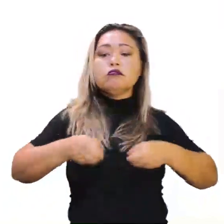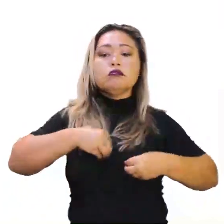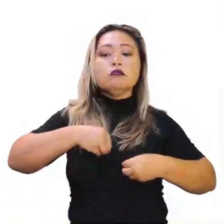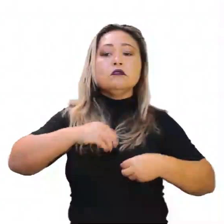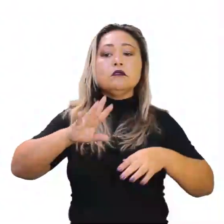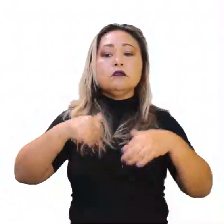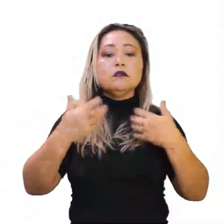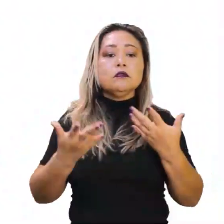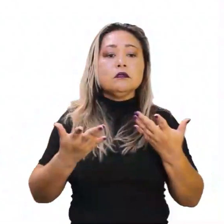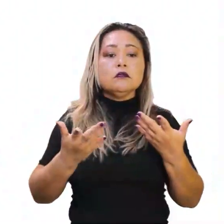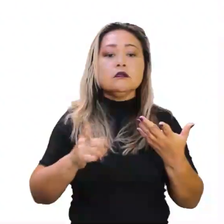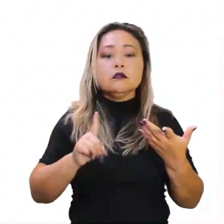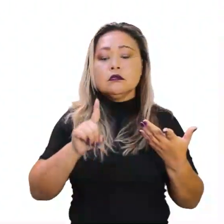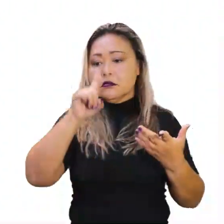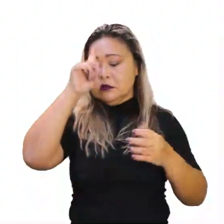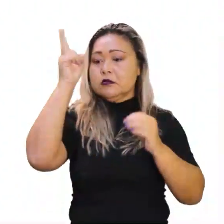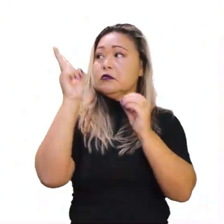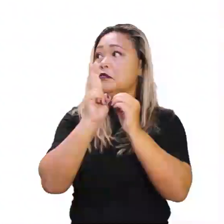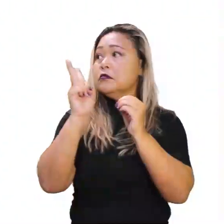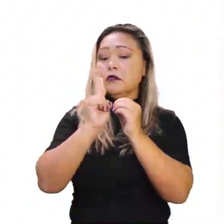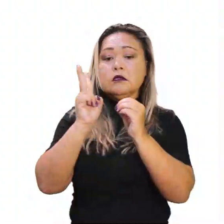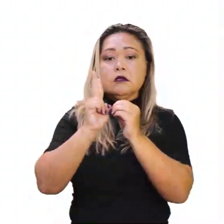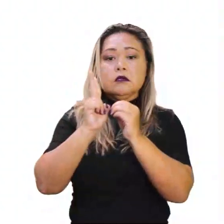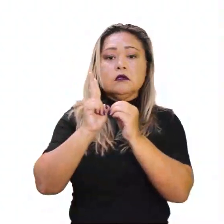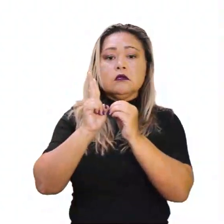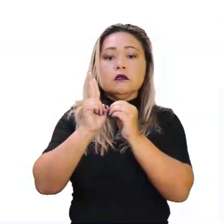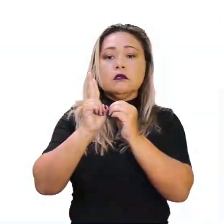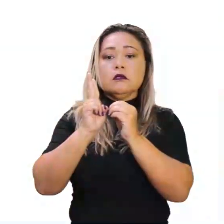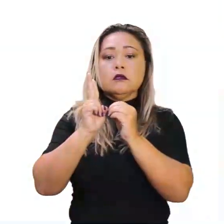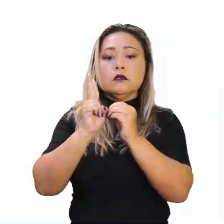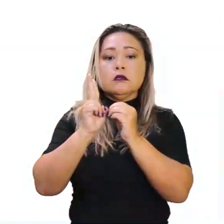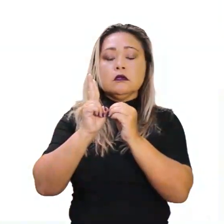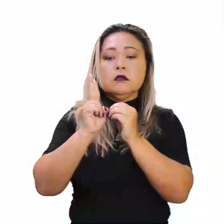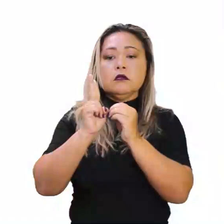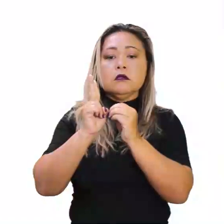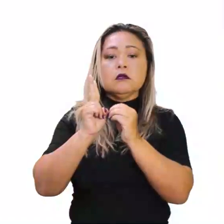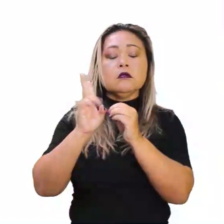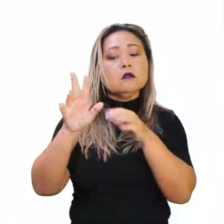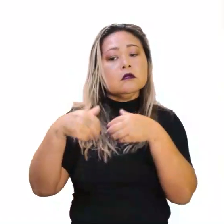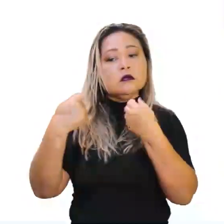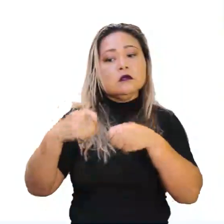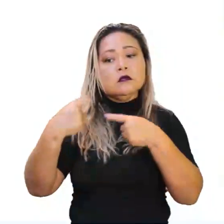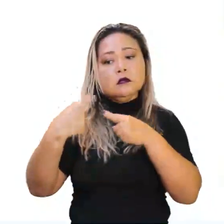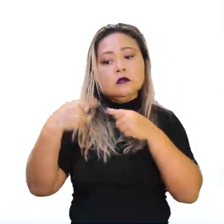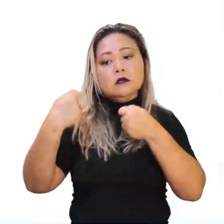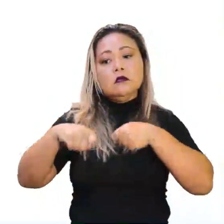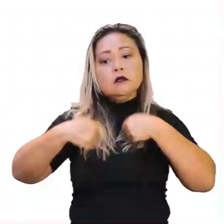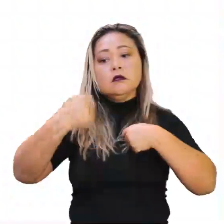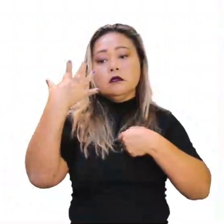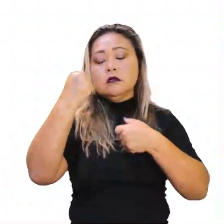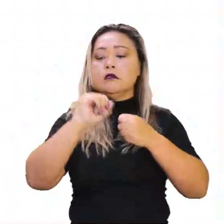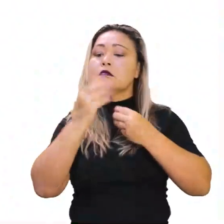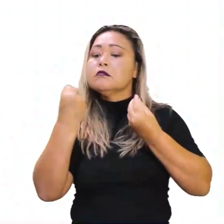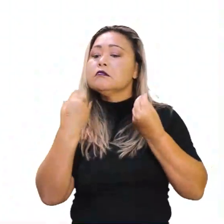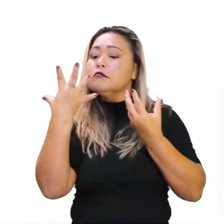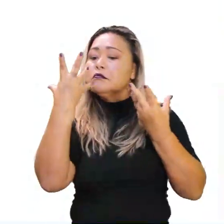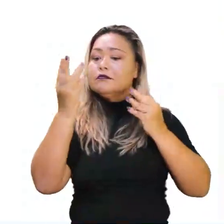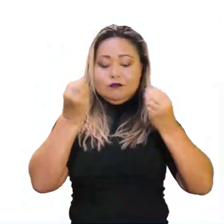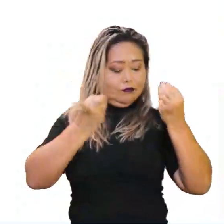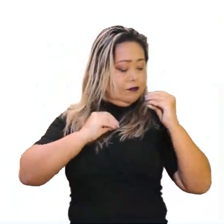assim, criam a arte indígena, através dessa necessidade de beleza, de